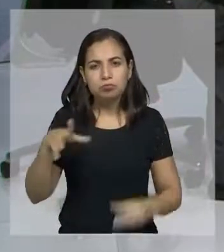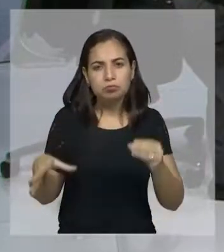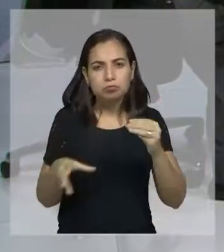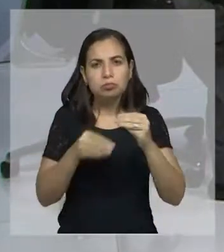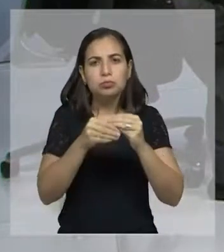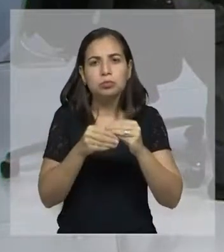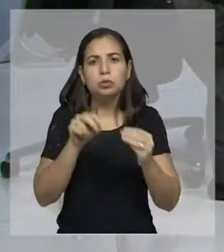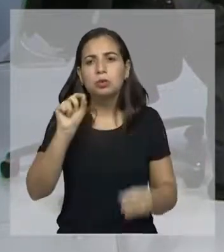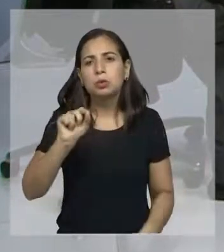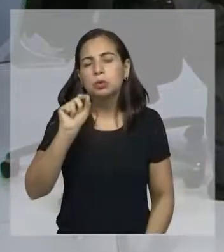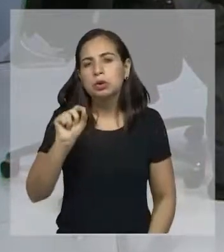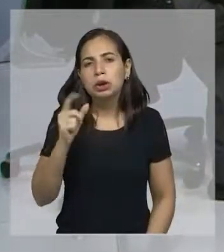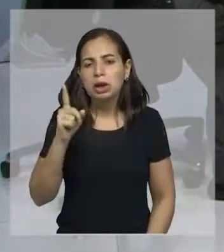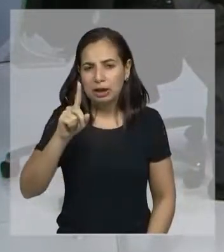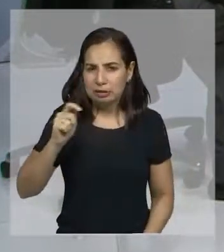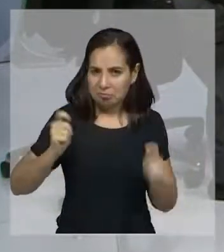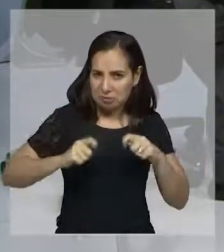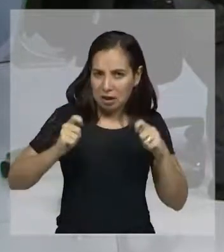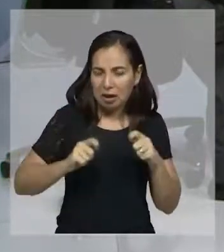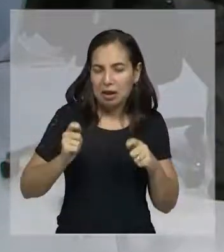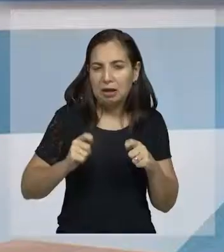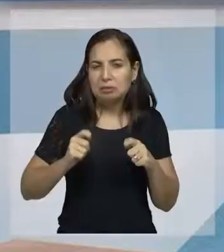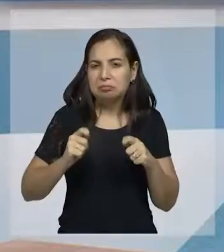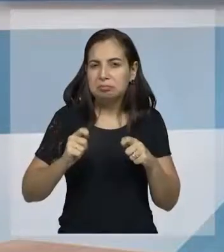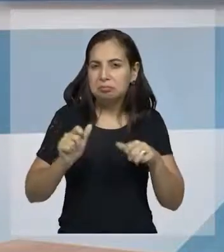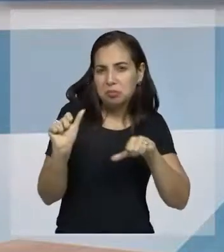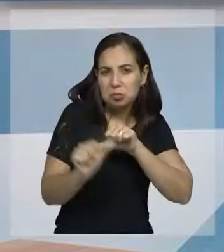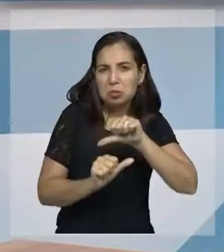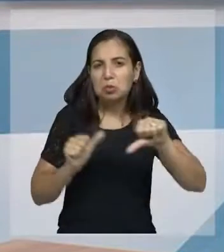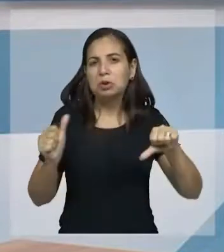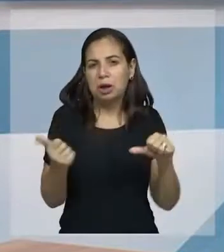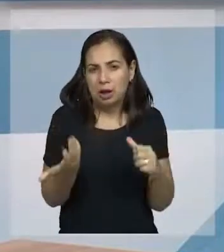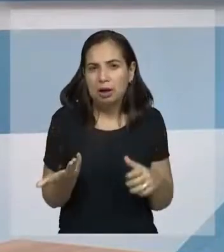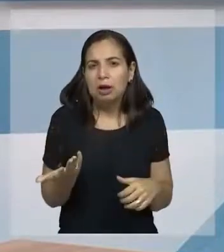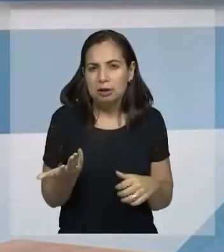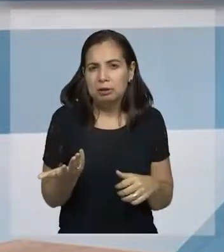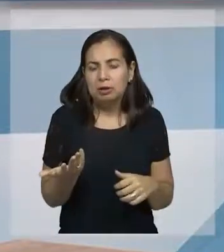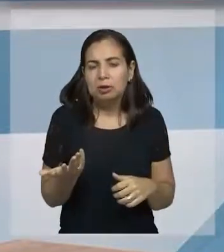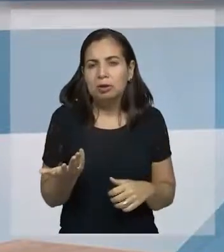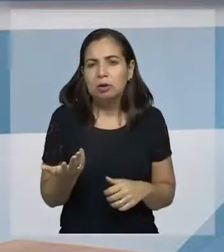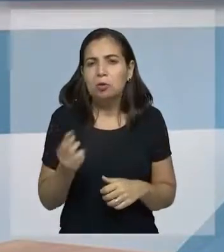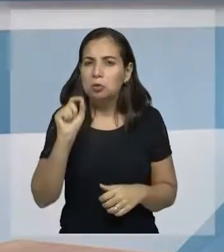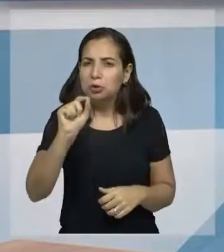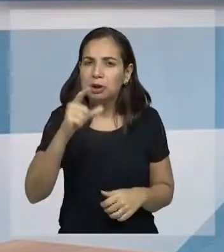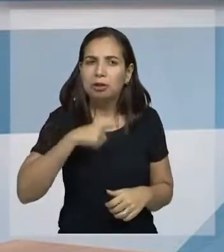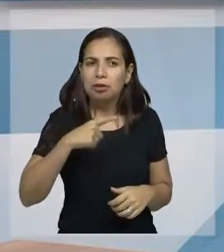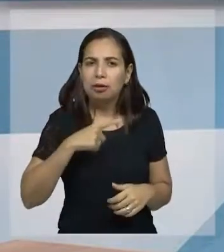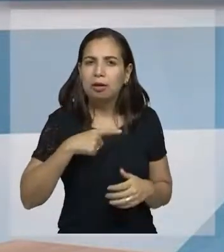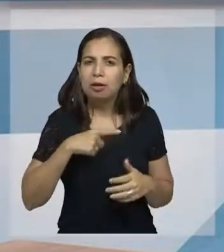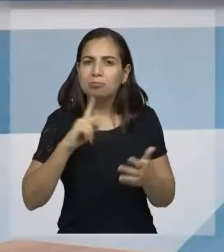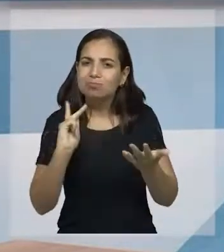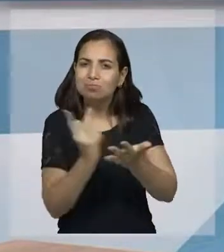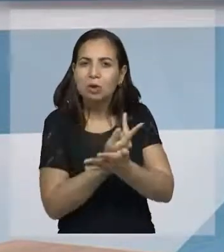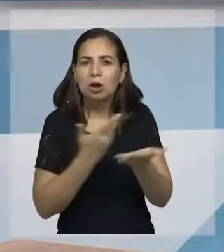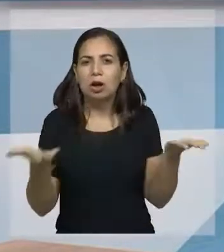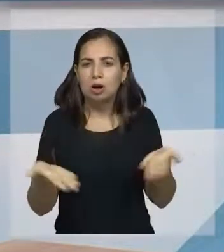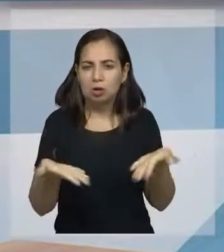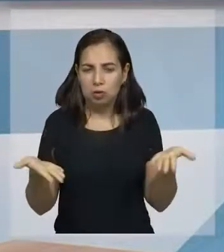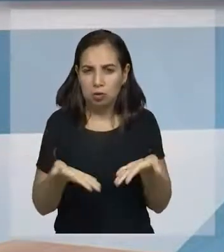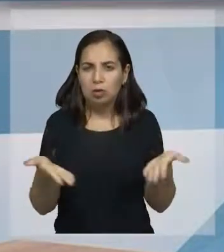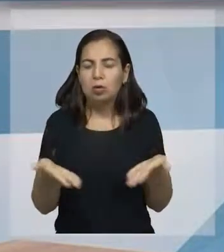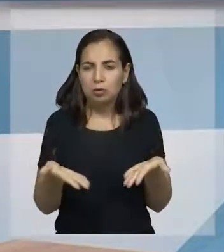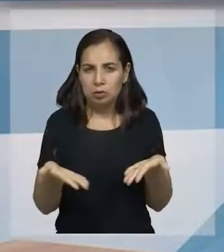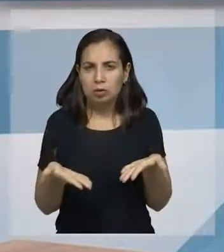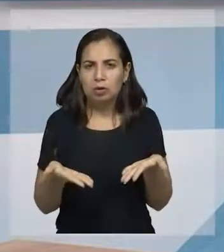renovação, é que a forma como está o marco regulatório dessas próximas eleições,